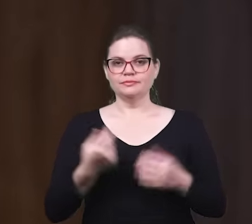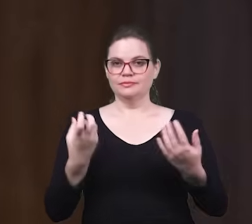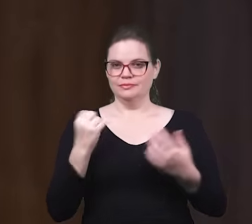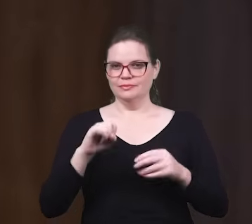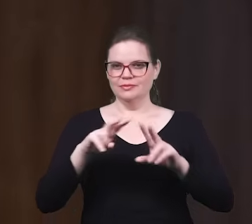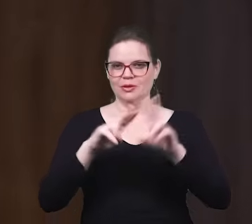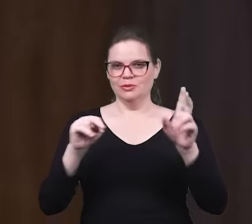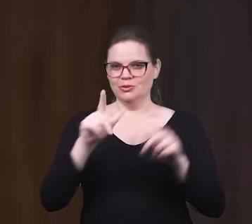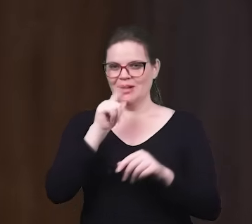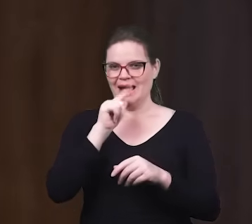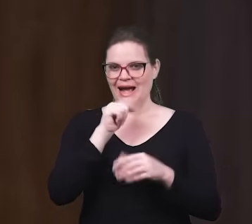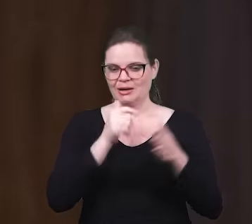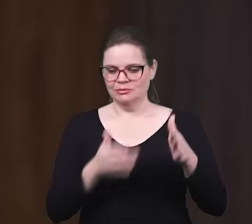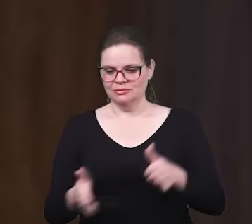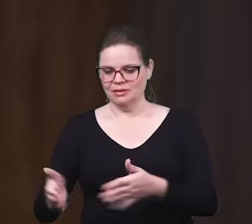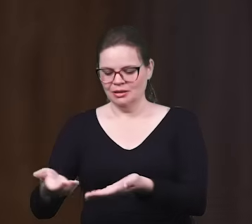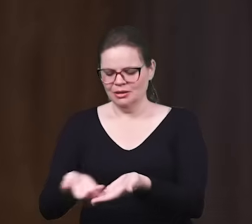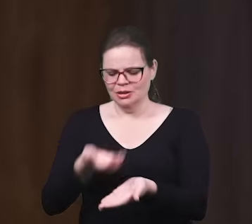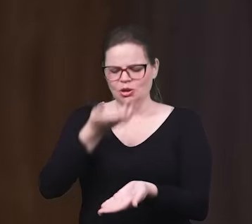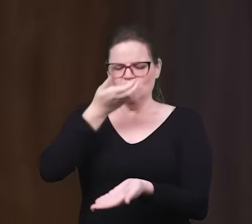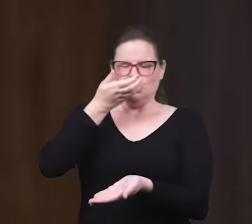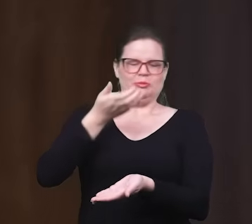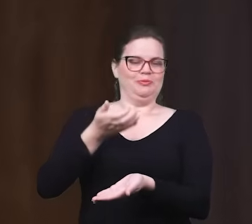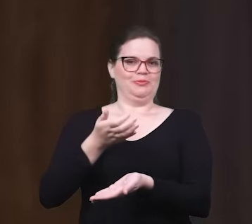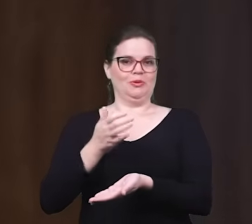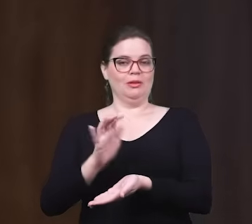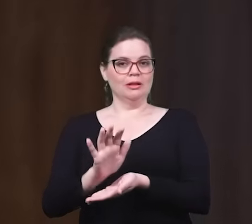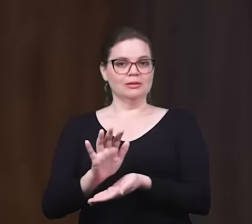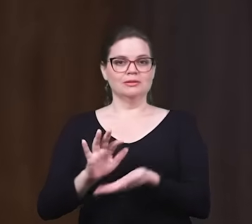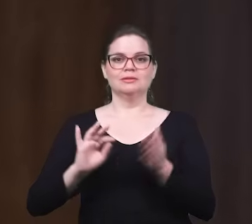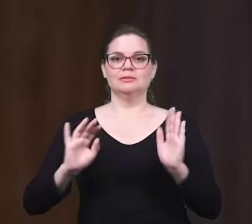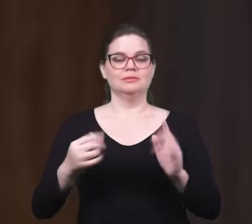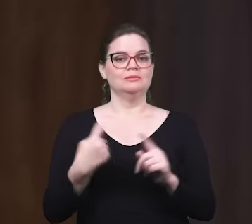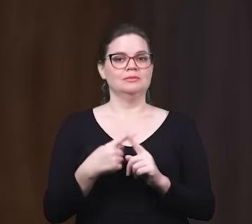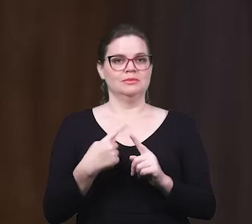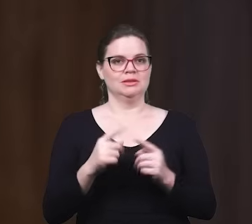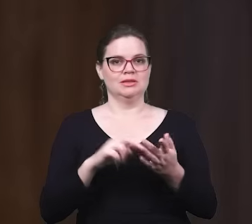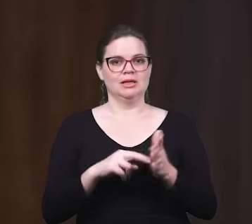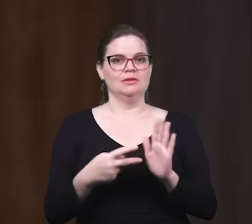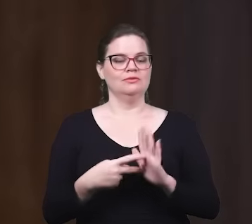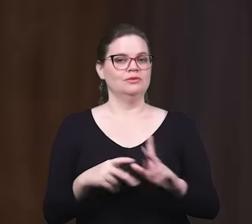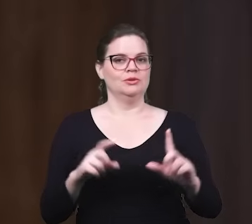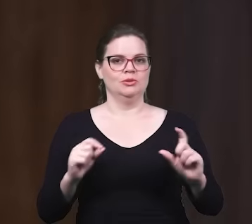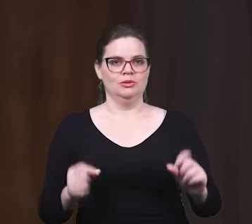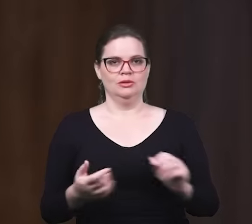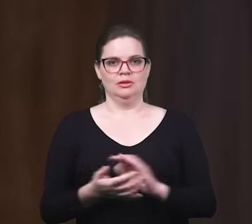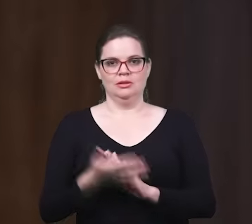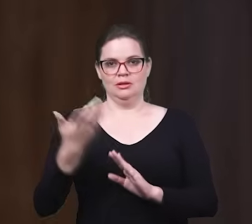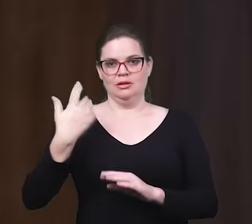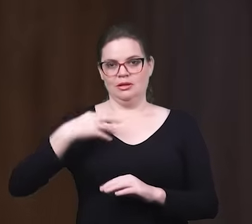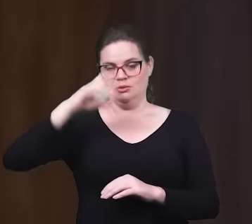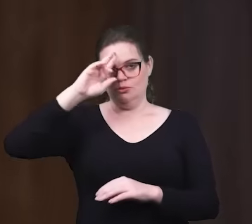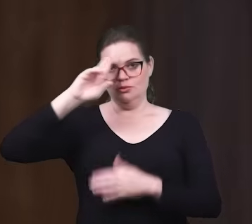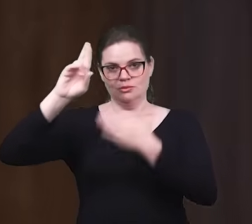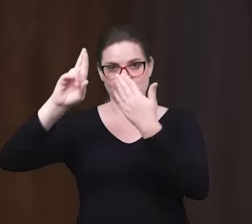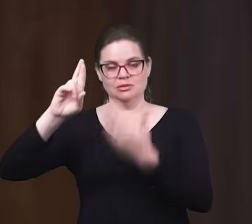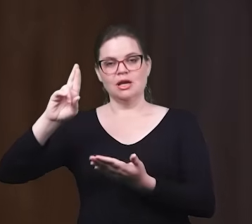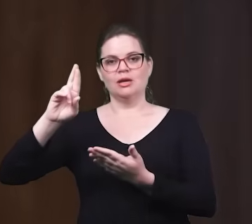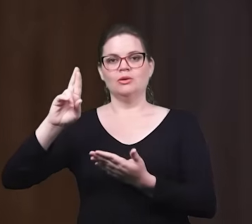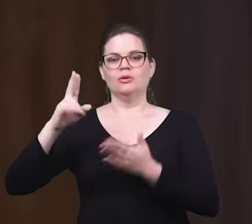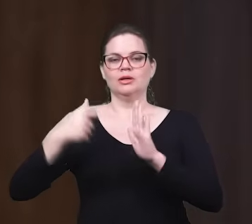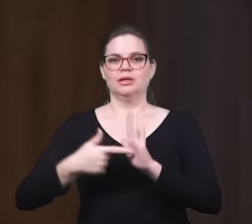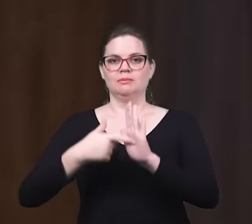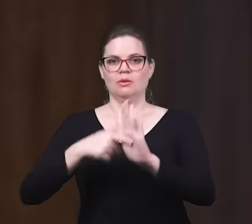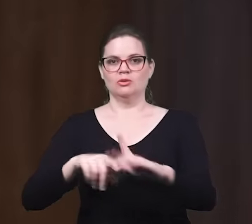amargas, e dentro do contexto nós vamos ver que Deus se revela aqui como o Senhor que sara. No final do